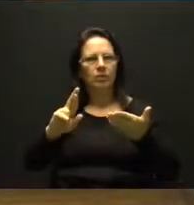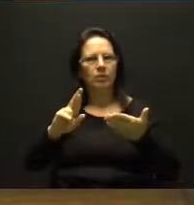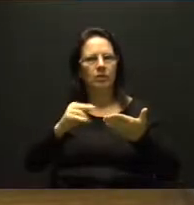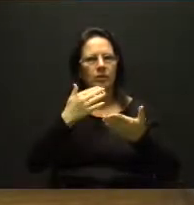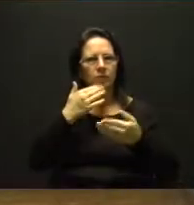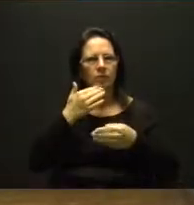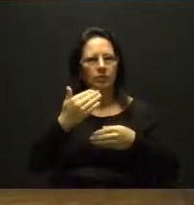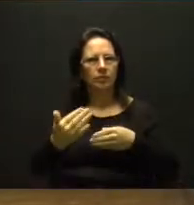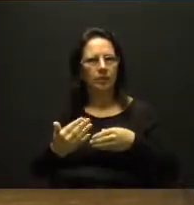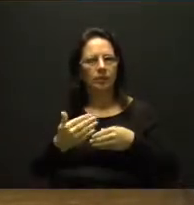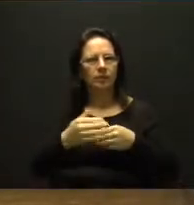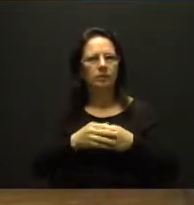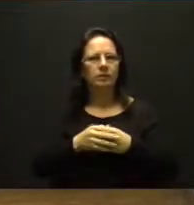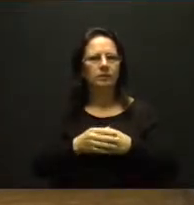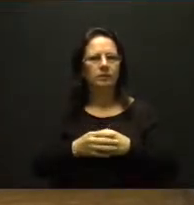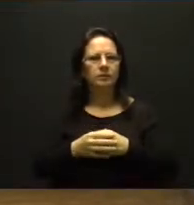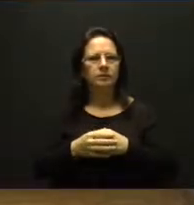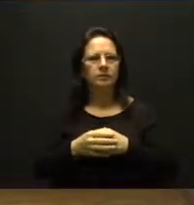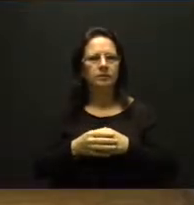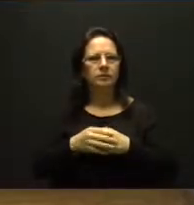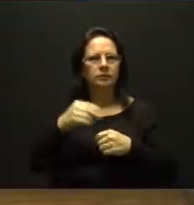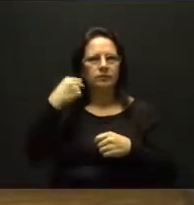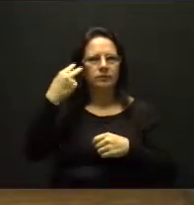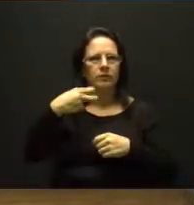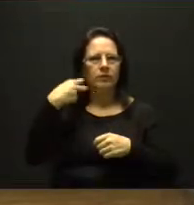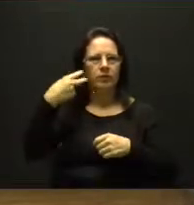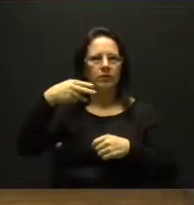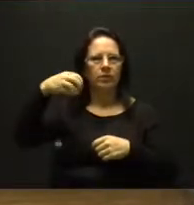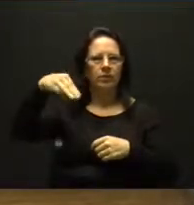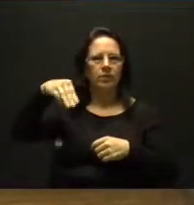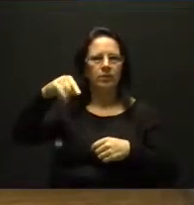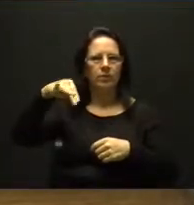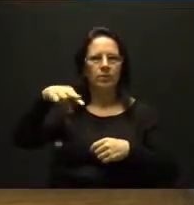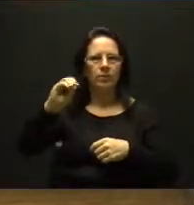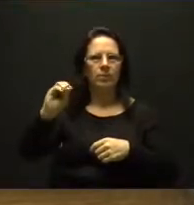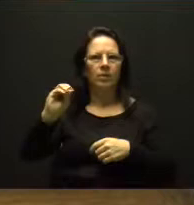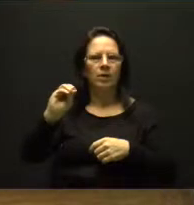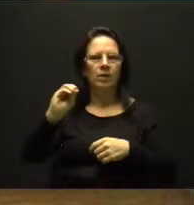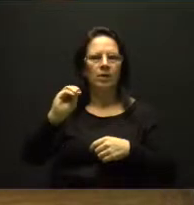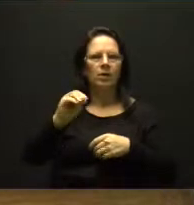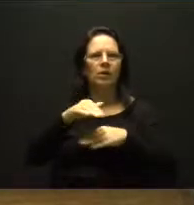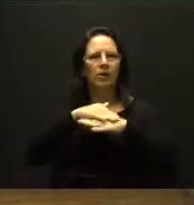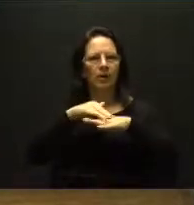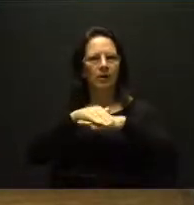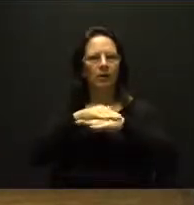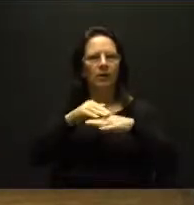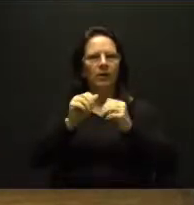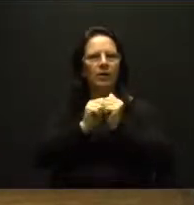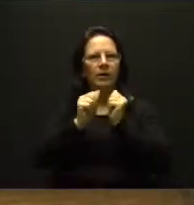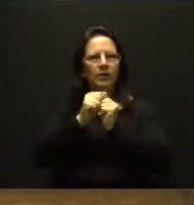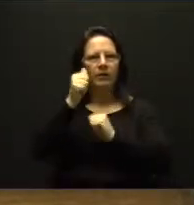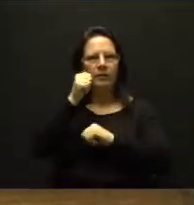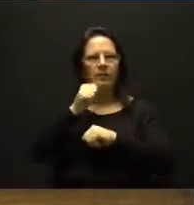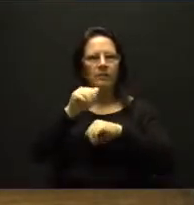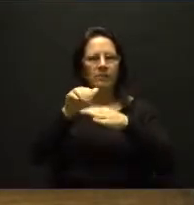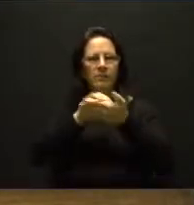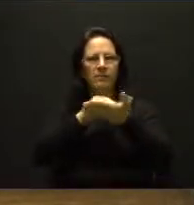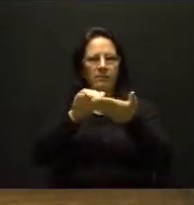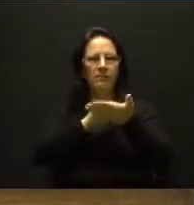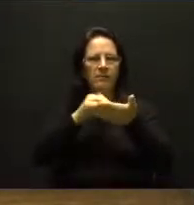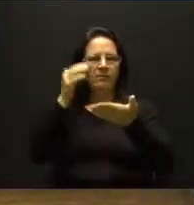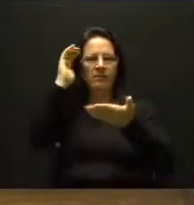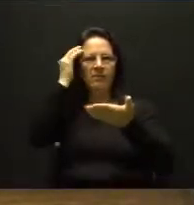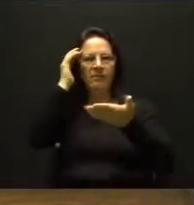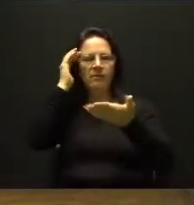peço não é fácil este apelo ao vereador mas sim pra que ele conversa com a secretária e tente entender